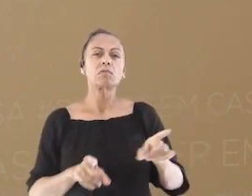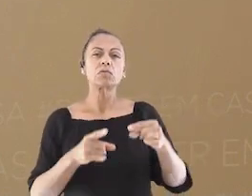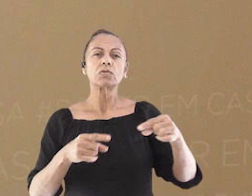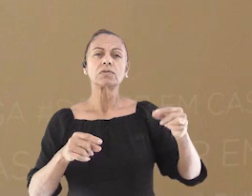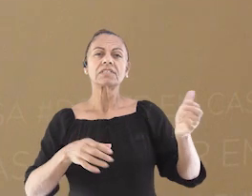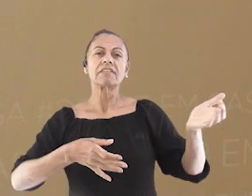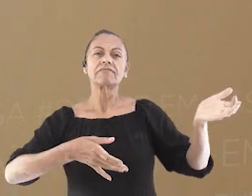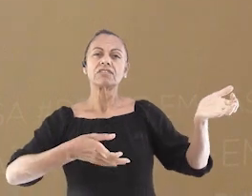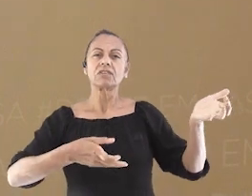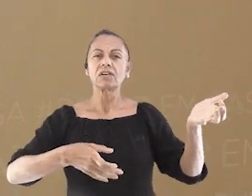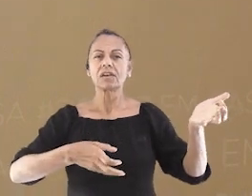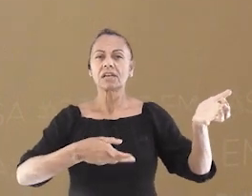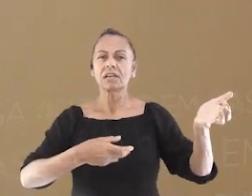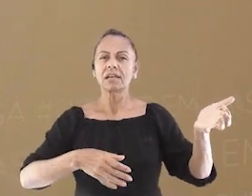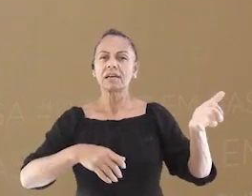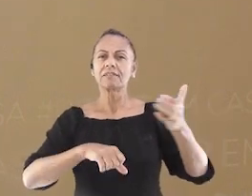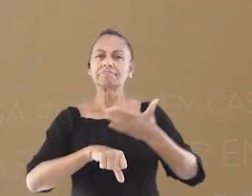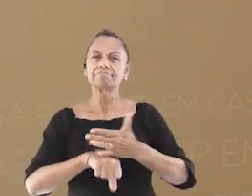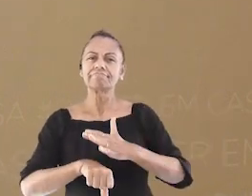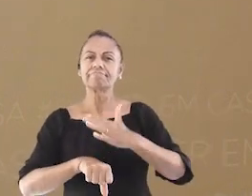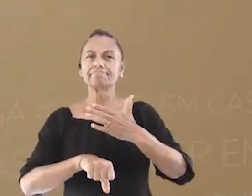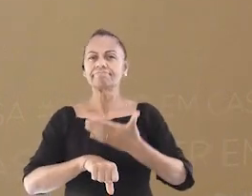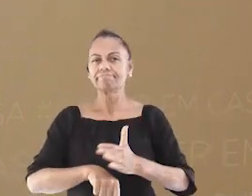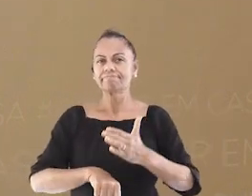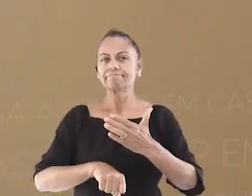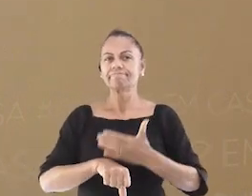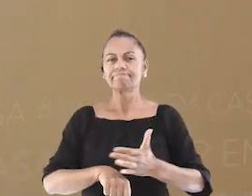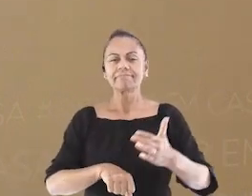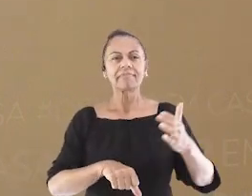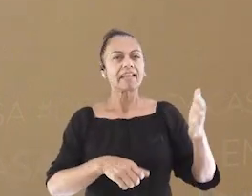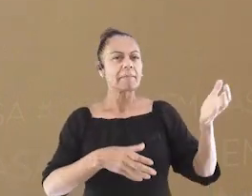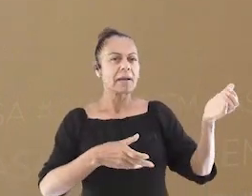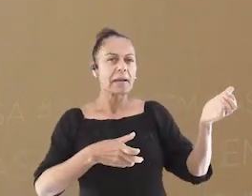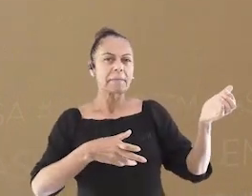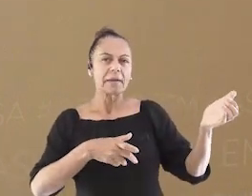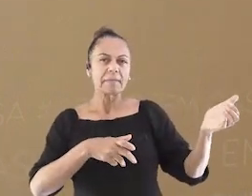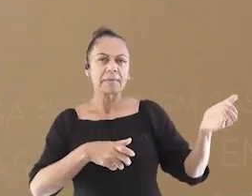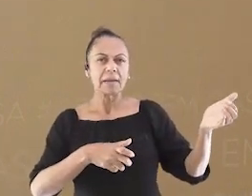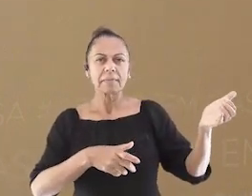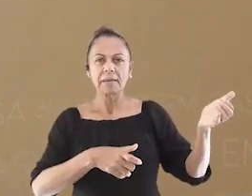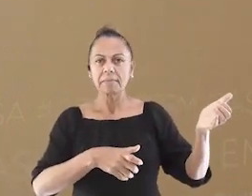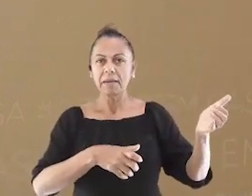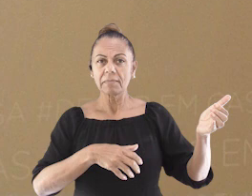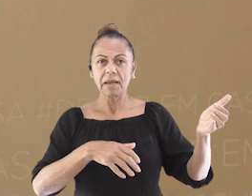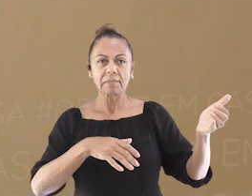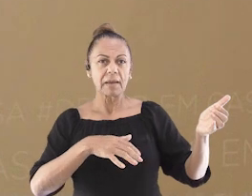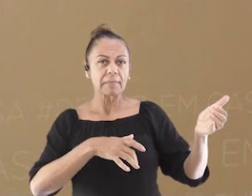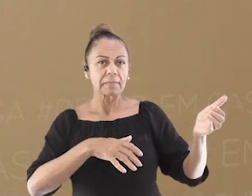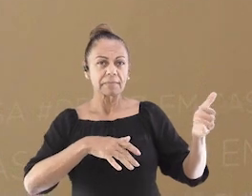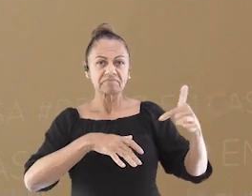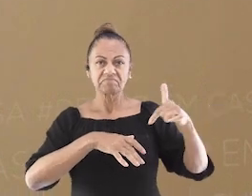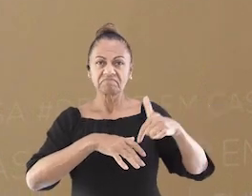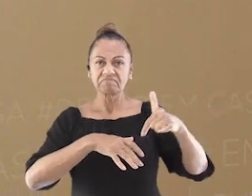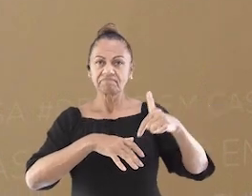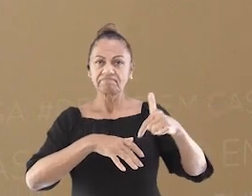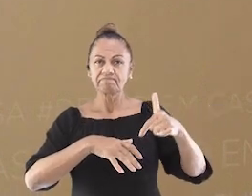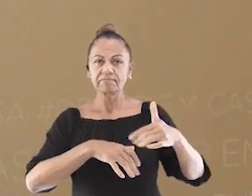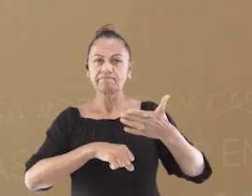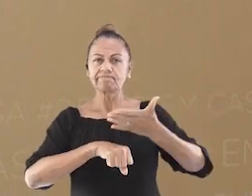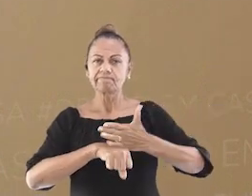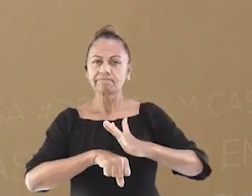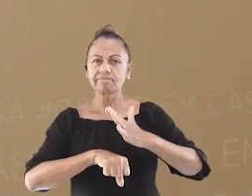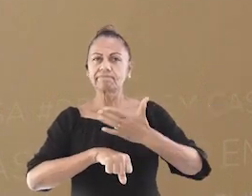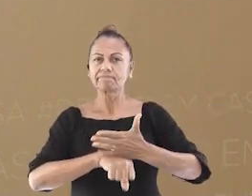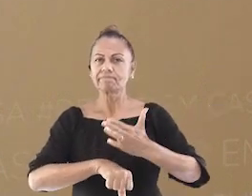partitura, conhecer os acordes musicais, pressionar as cordas correspondentes com uma mão e dedilhar ou